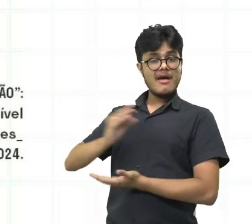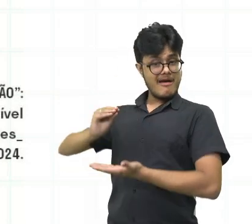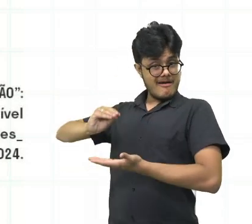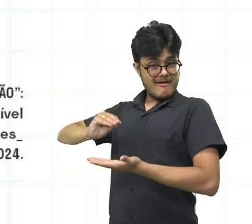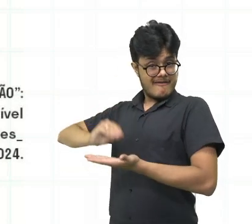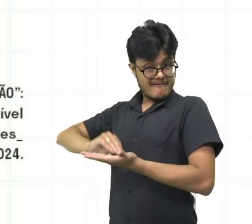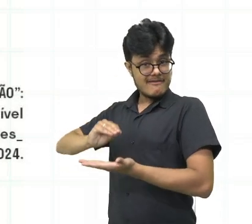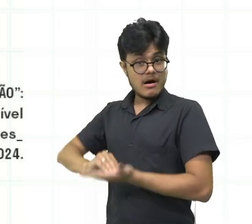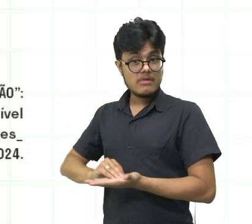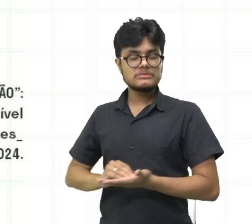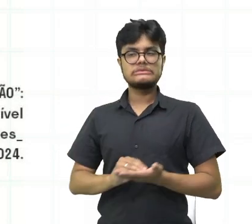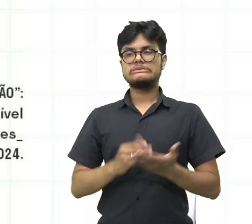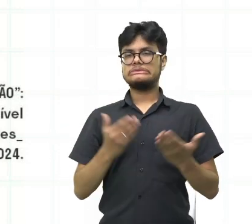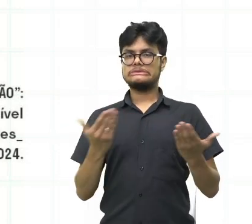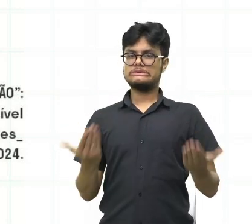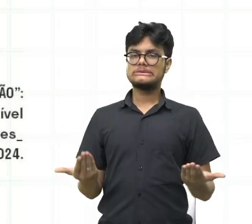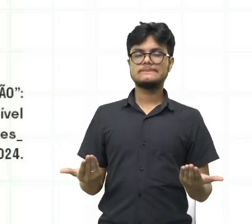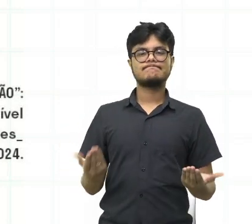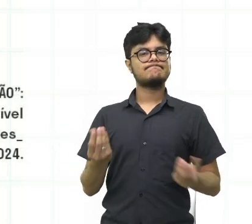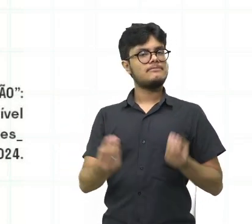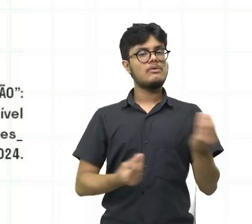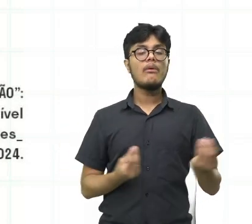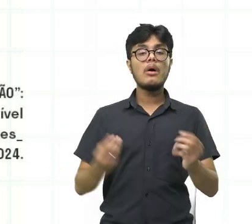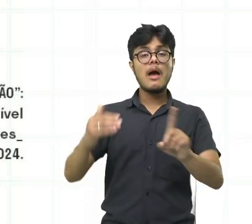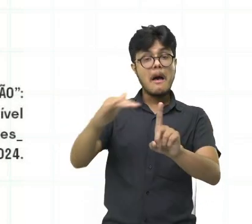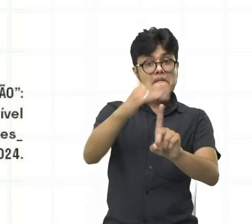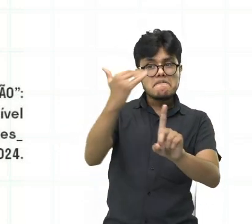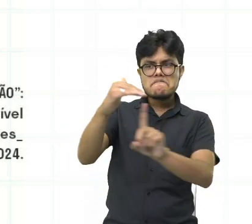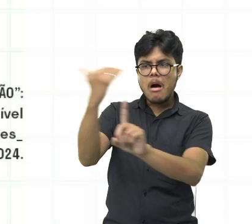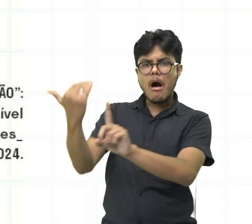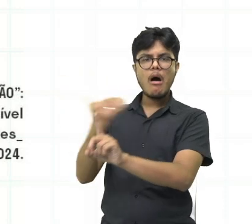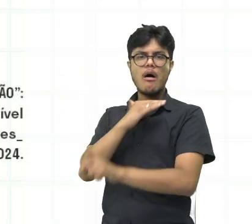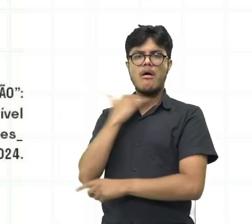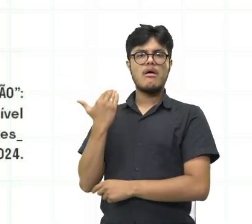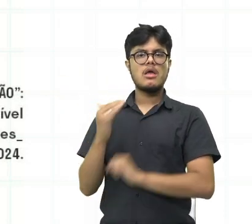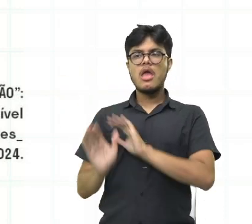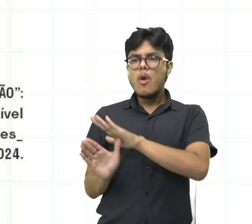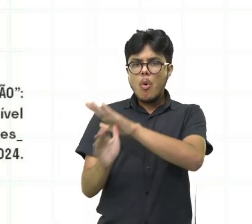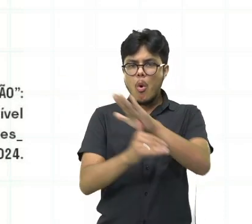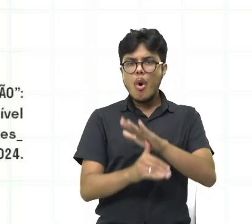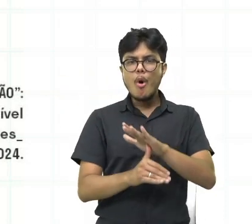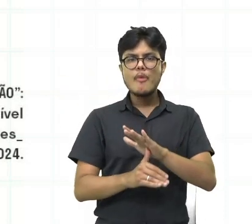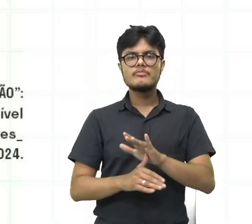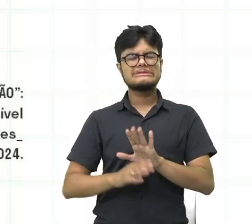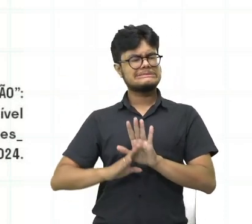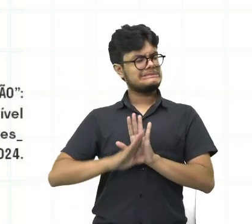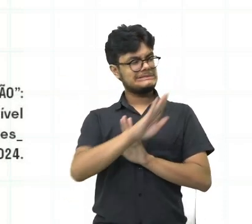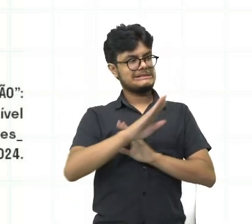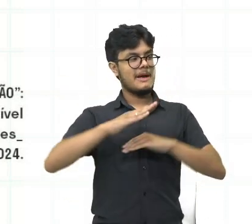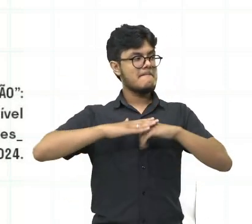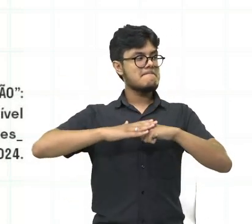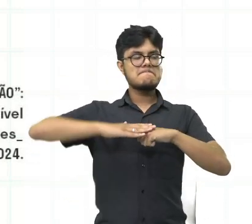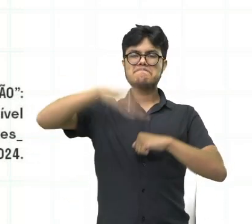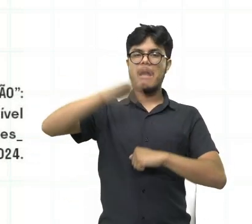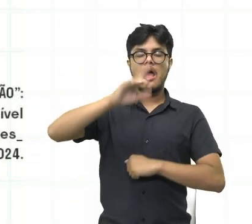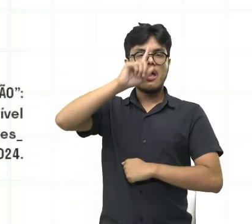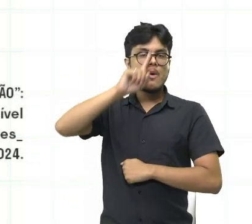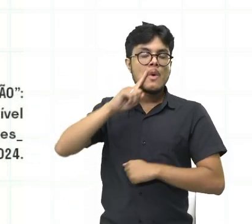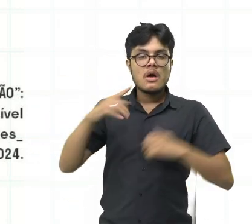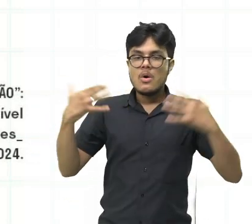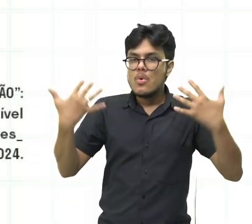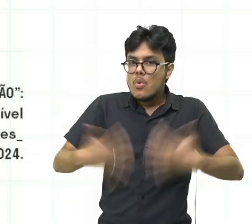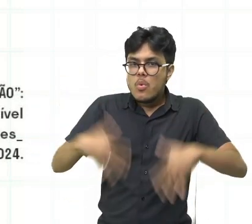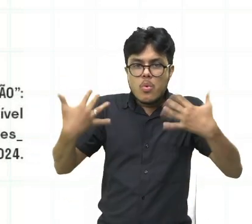há policiamento, as mortes e os assaltos com certeza podem aumentar. Não só podem, como